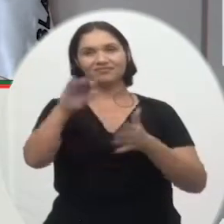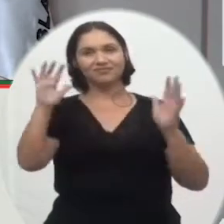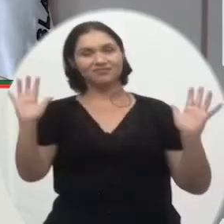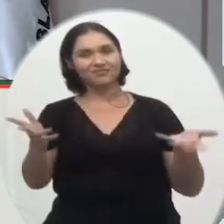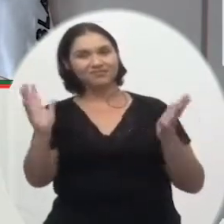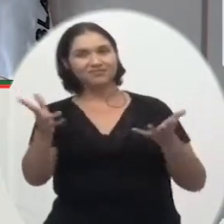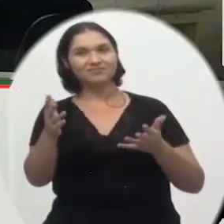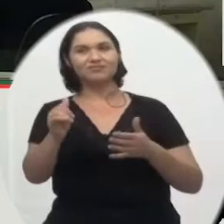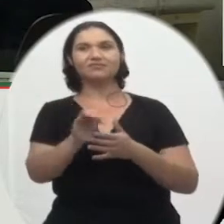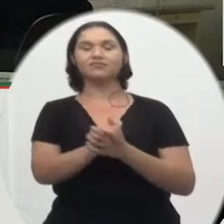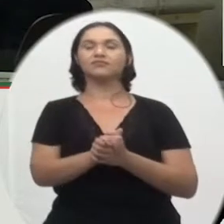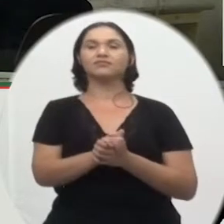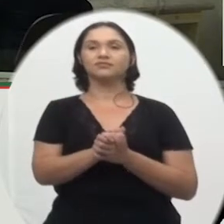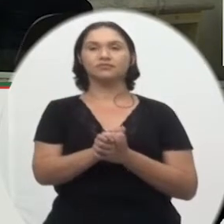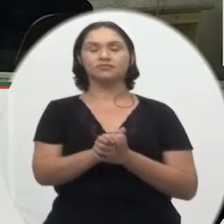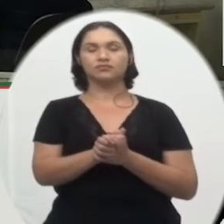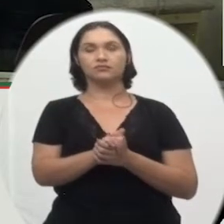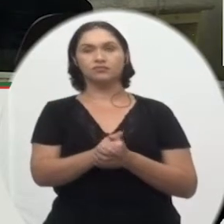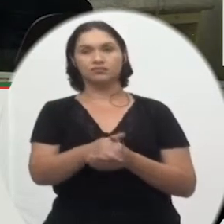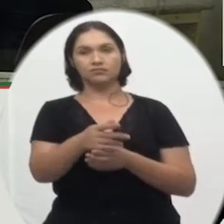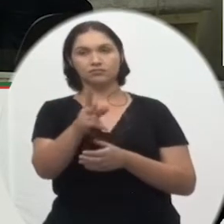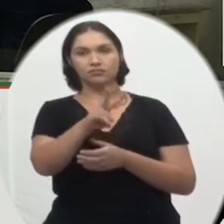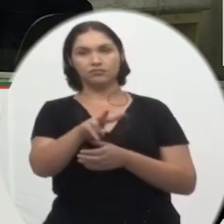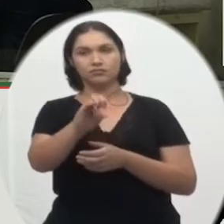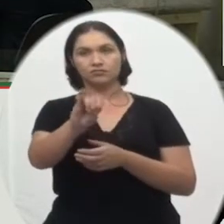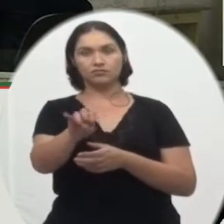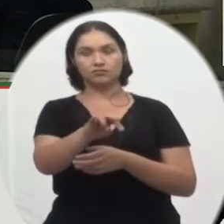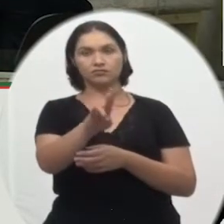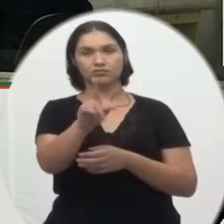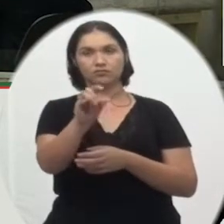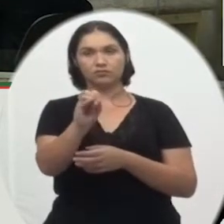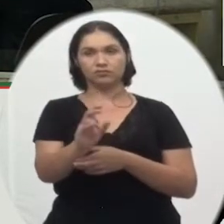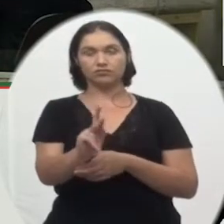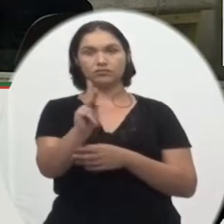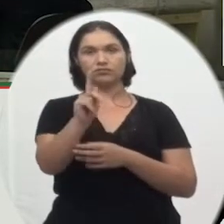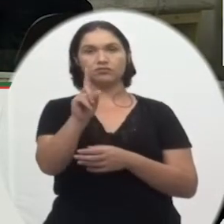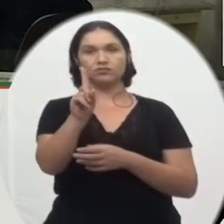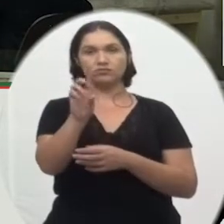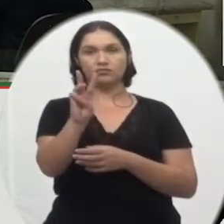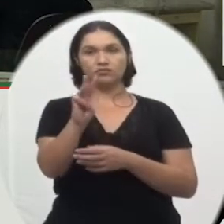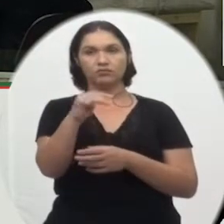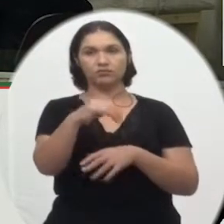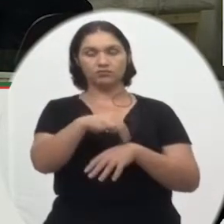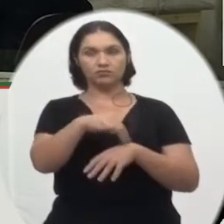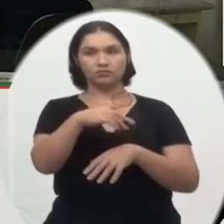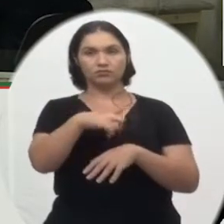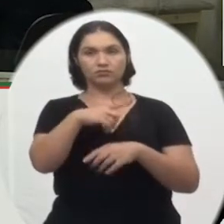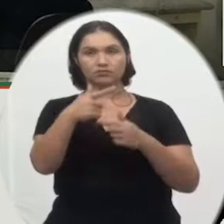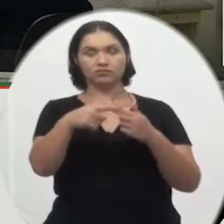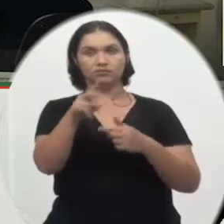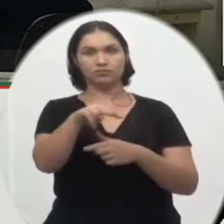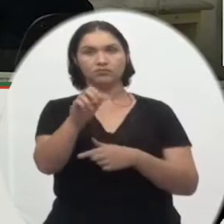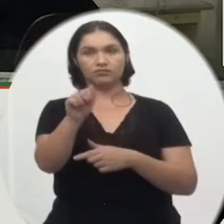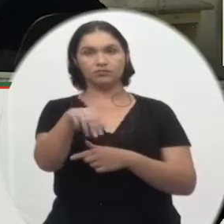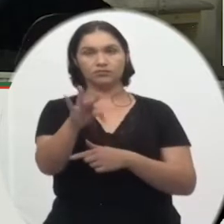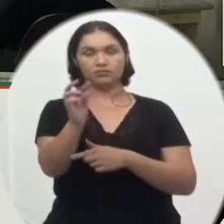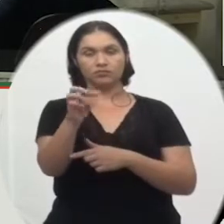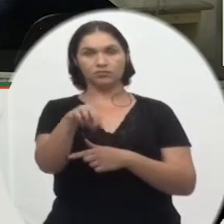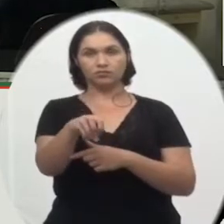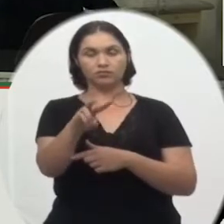Obrigada. Com a palavra o vereador Júlio Kaminski, Vossa Excelência dispõe de 13 minutos. Tempo cedido pelo vereador Antônio